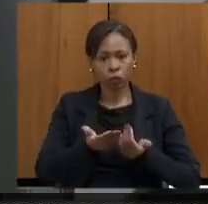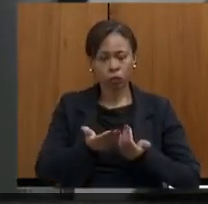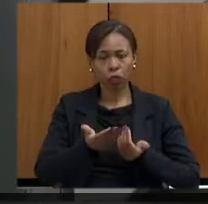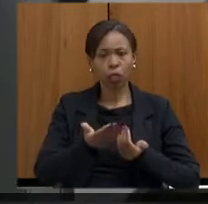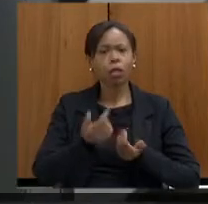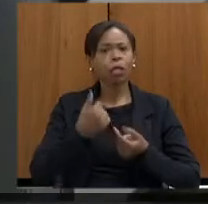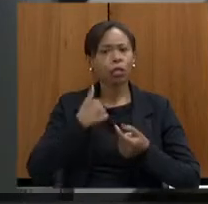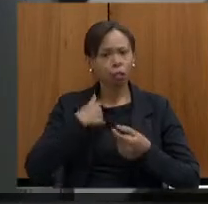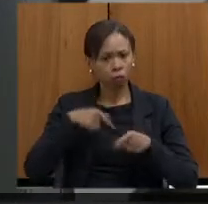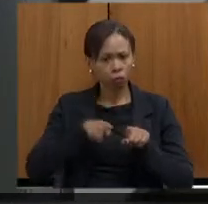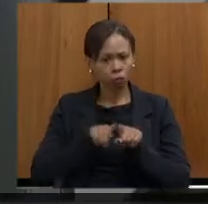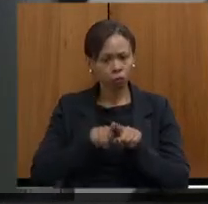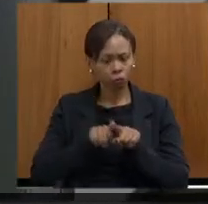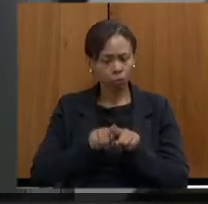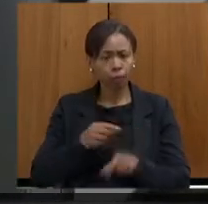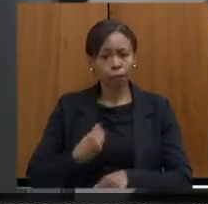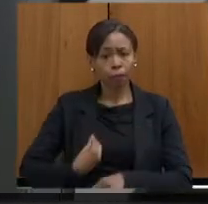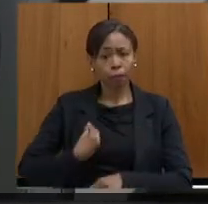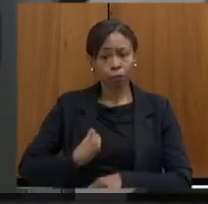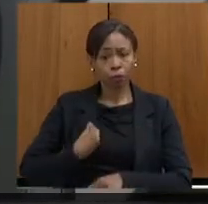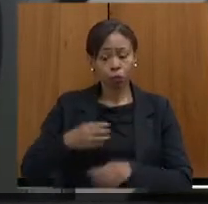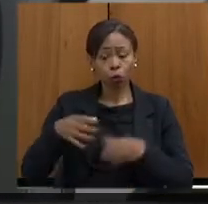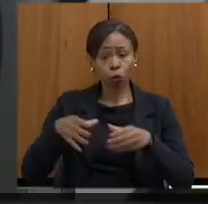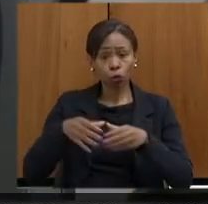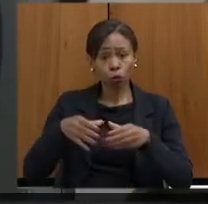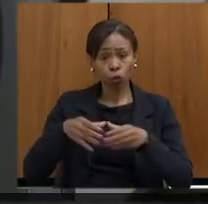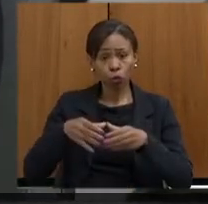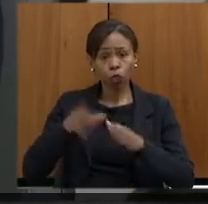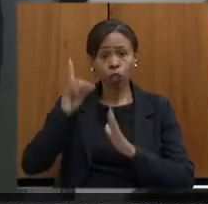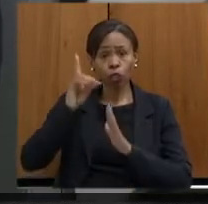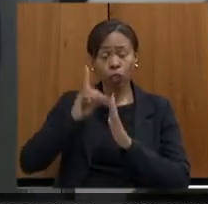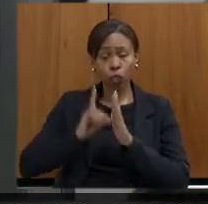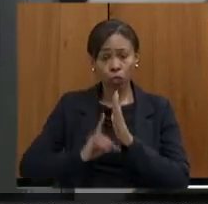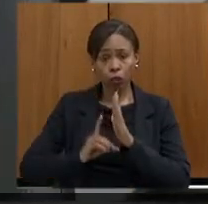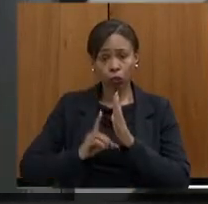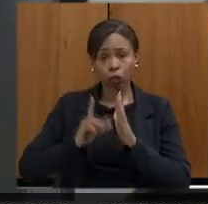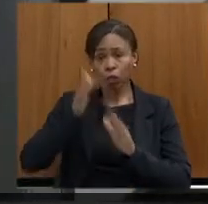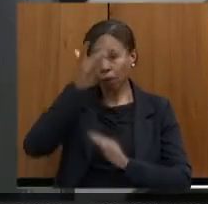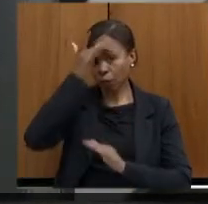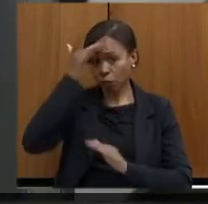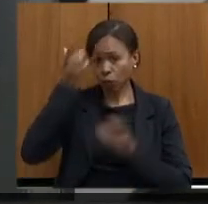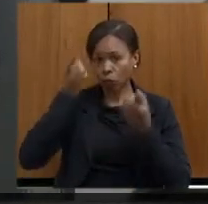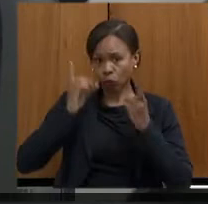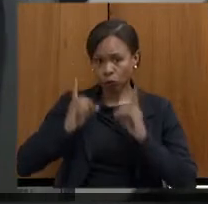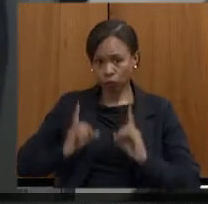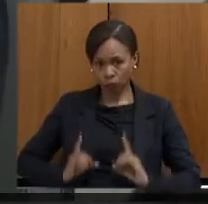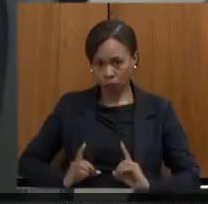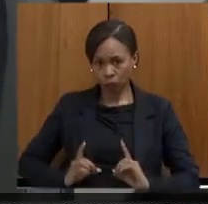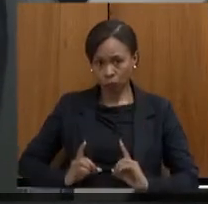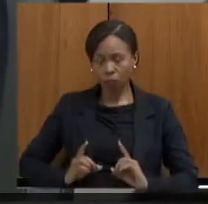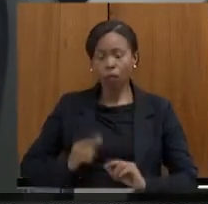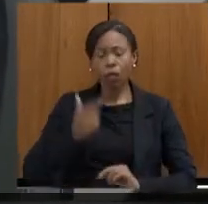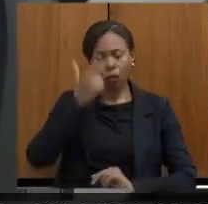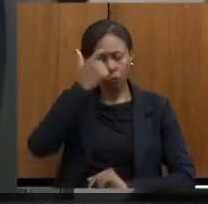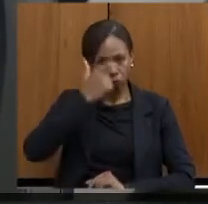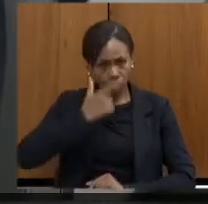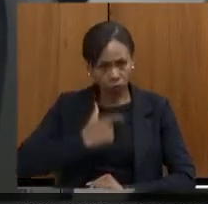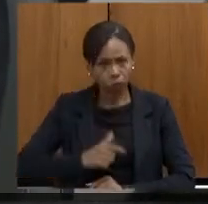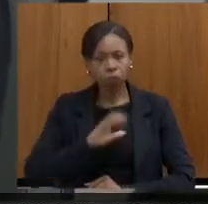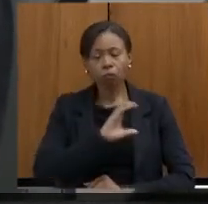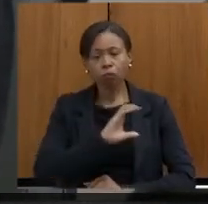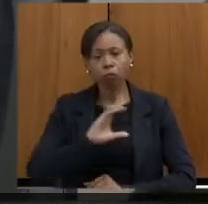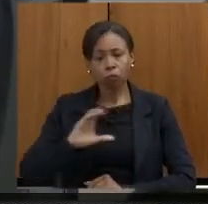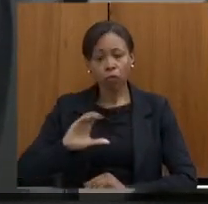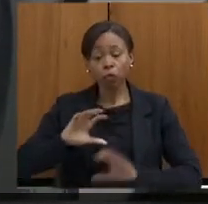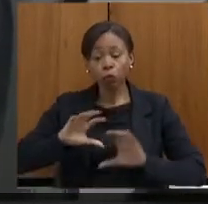integrante da Comissão em Defesa dos Direitos da Pessoa com Deficiência, como coordenadora também da